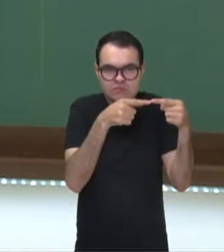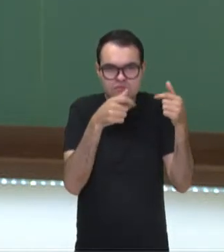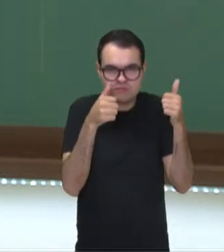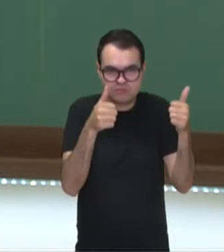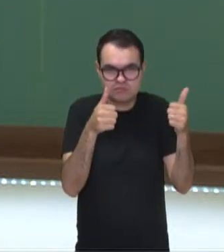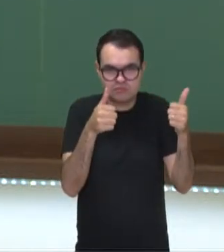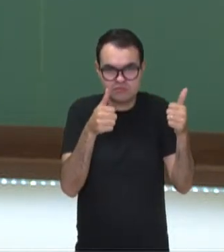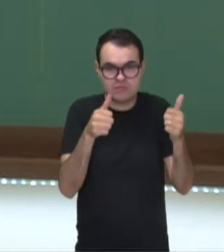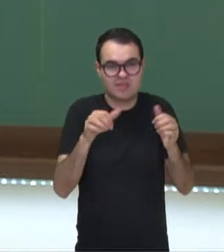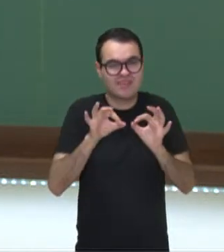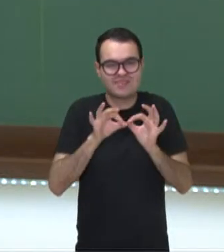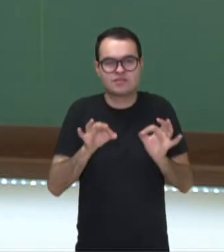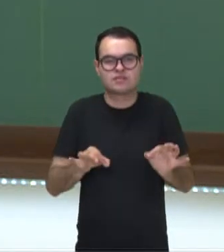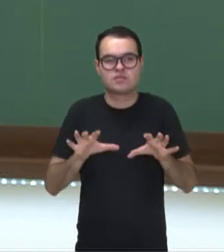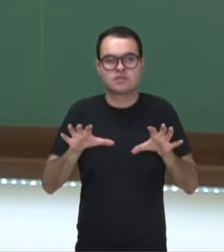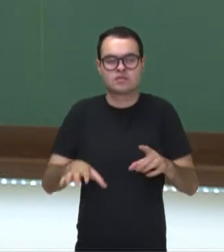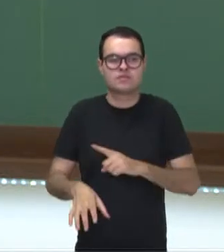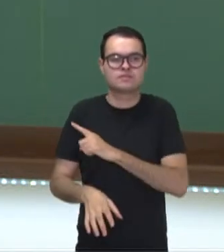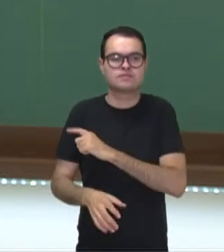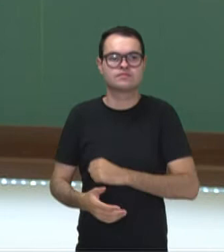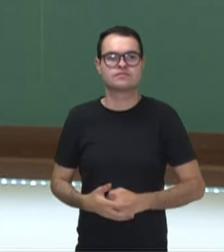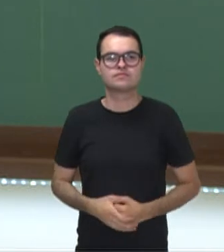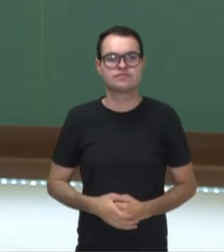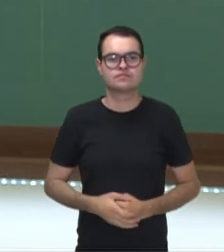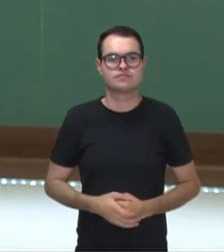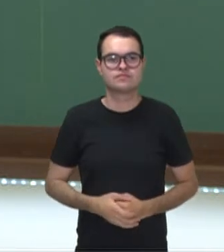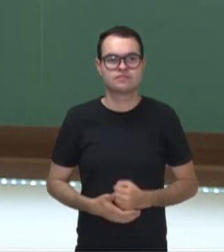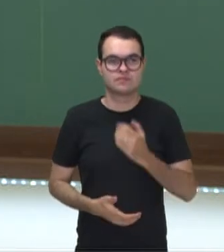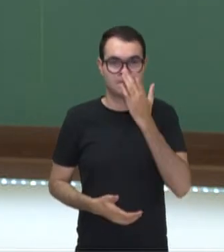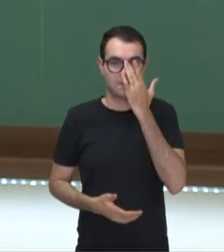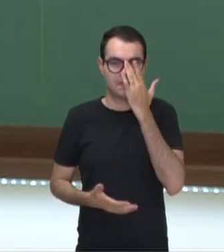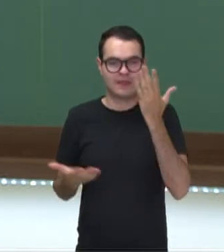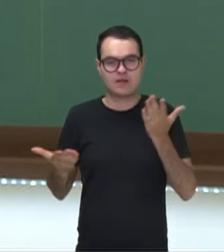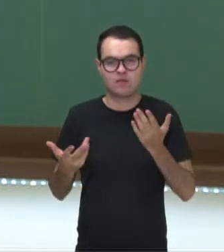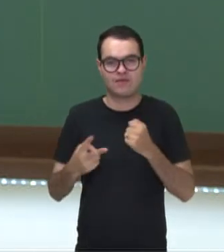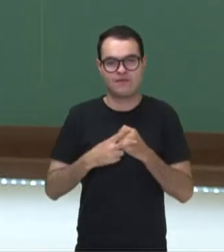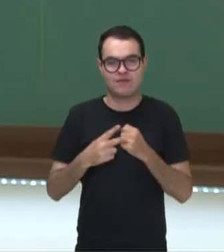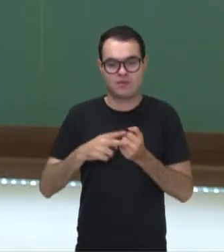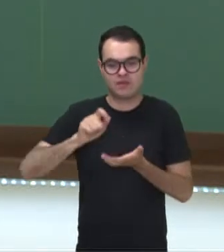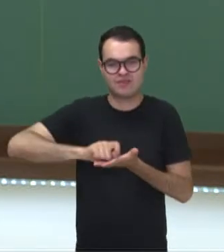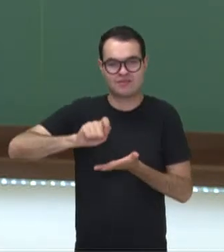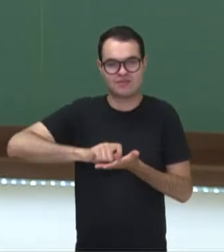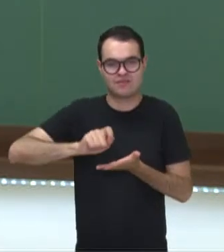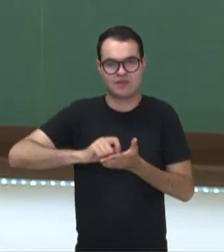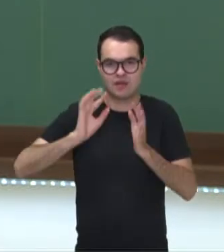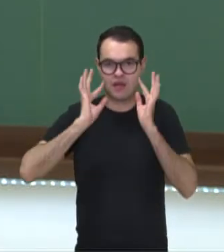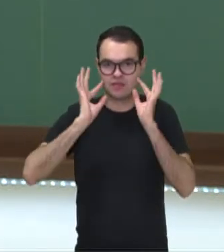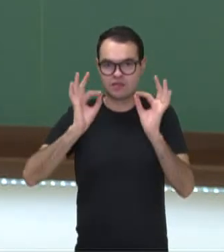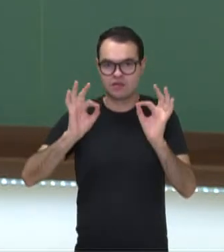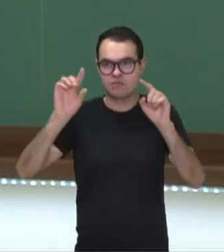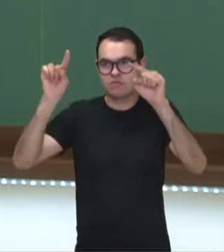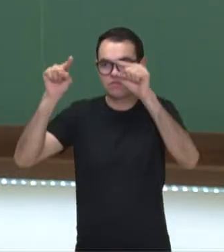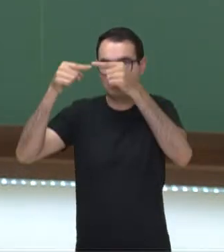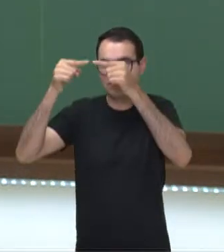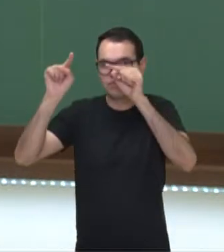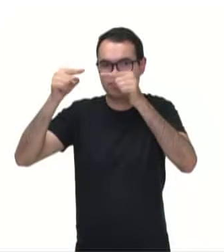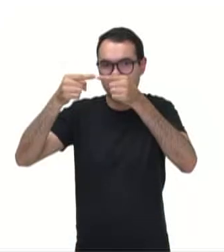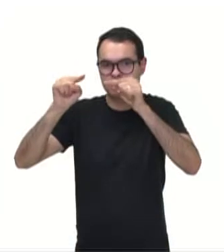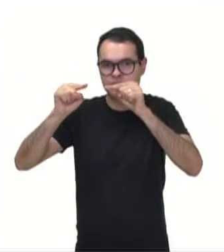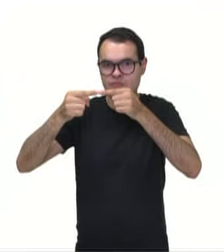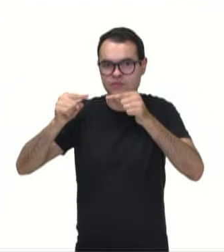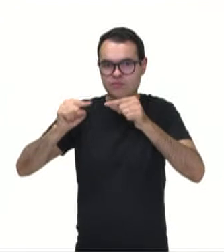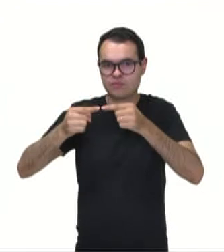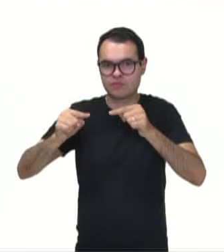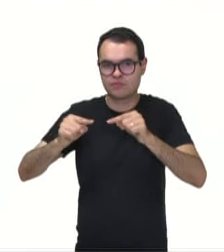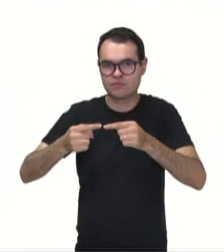condicional simples. E agora, escrever, atenção nas desinências.